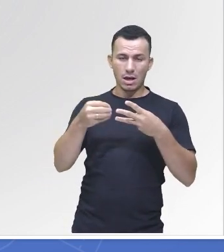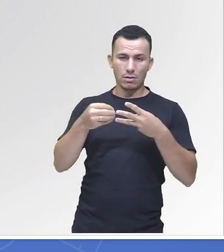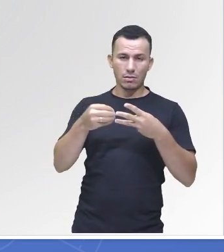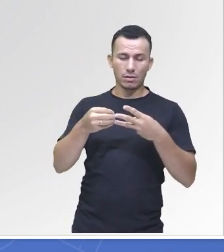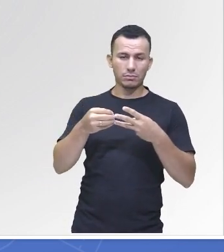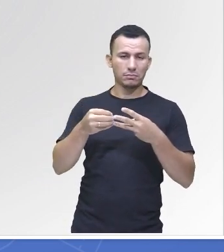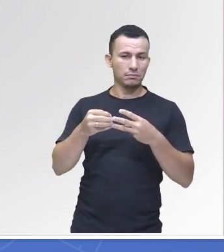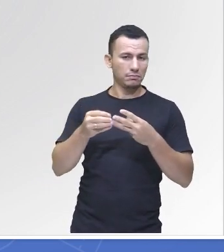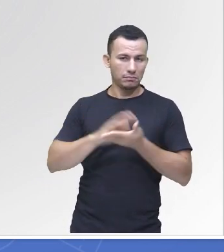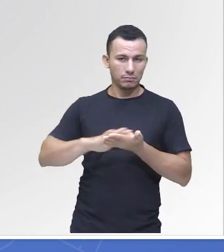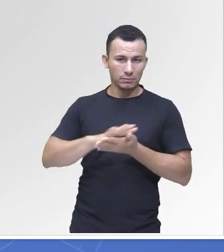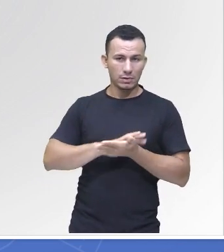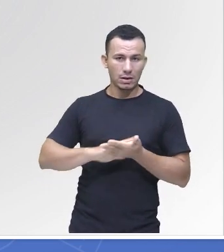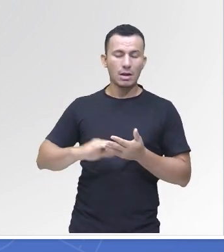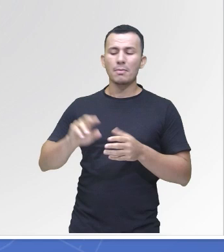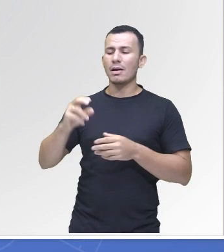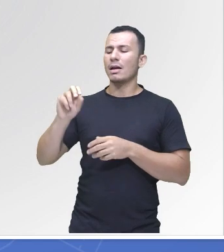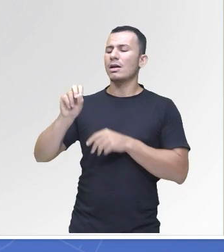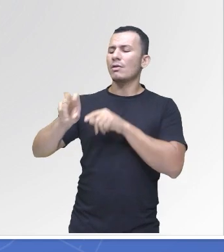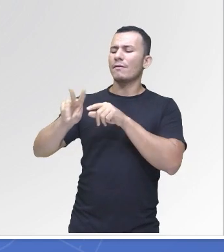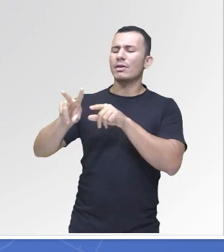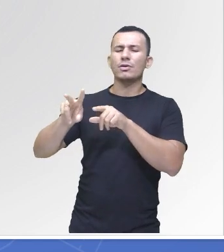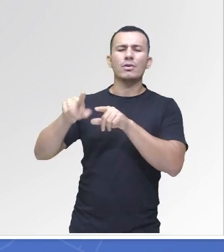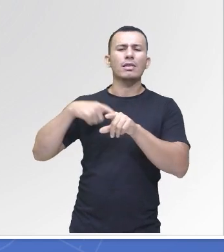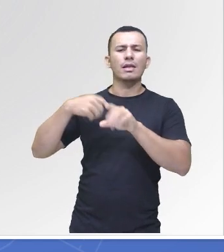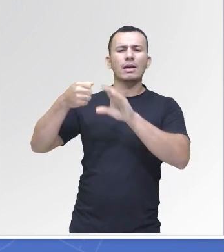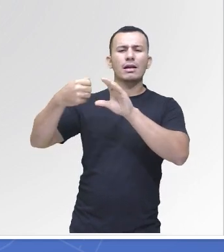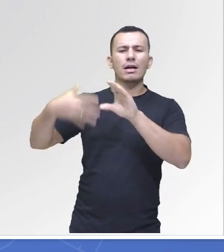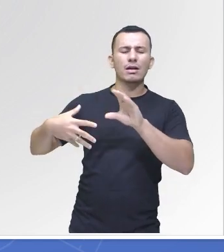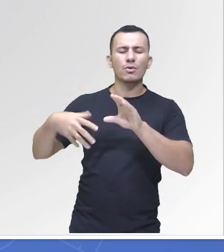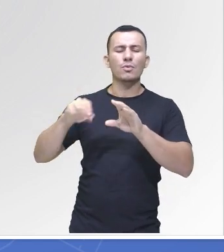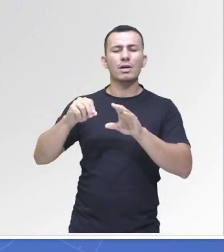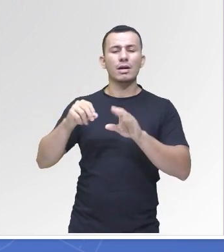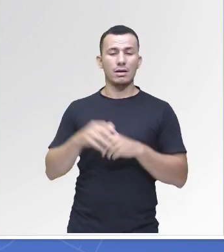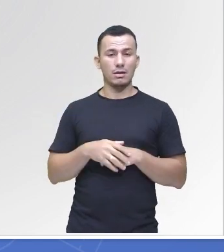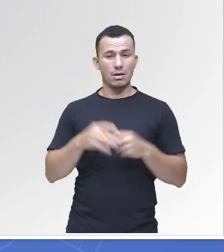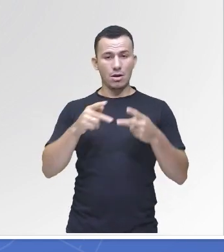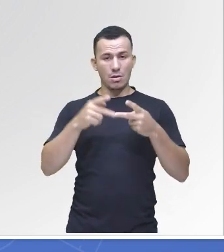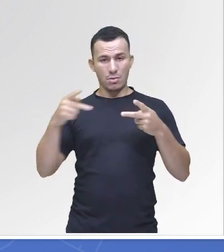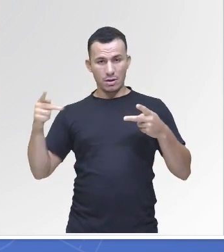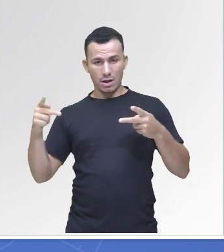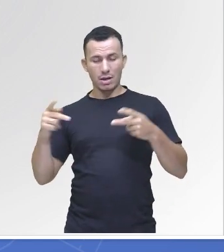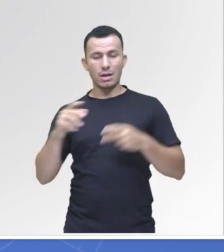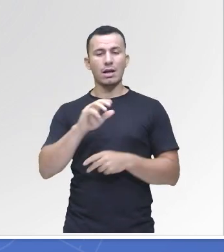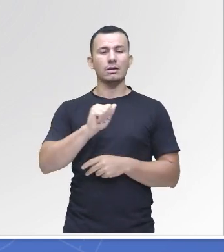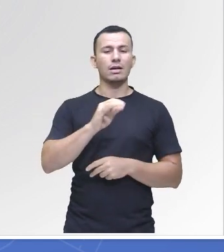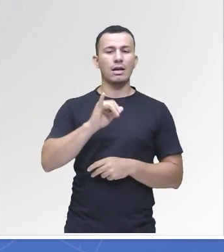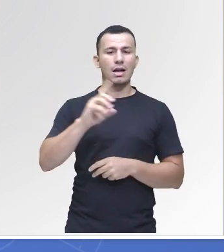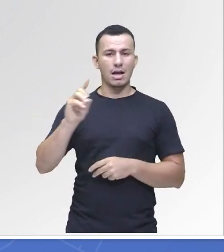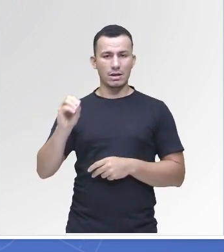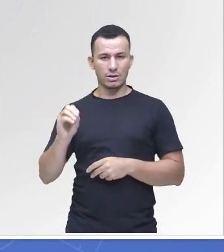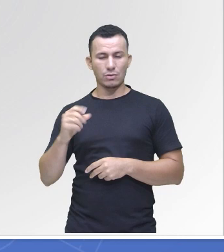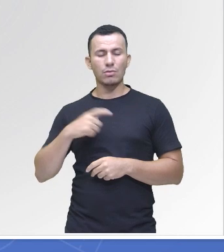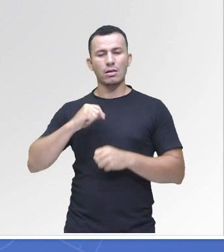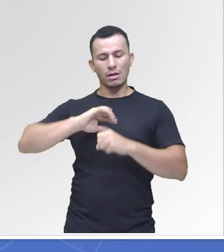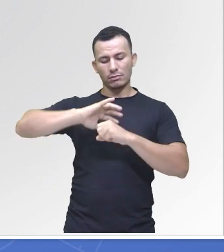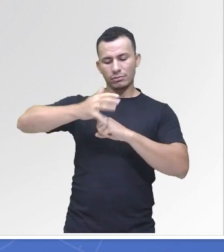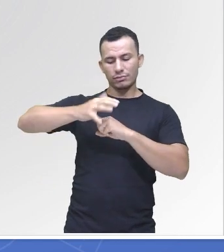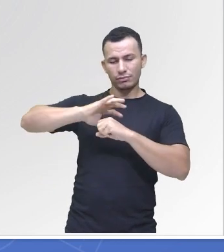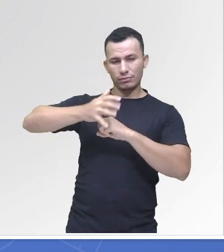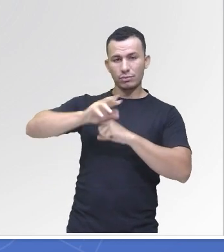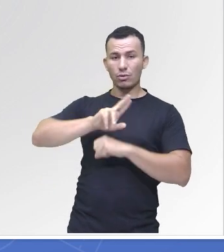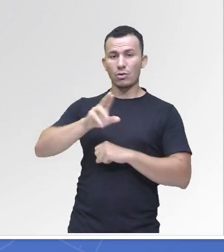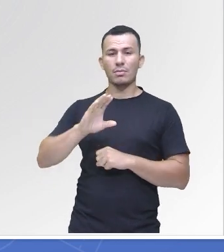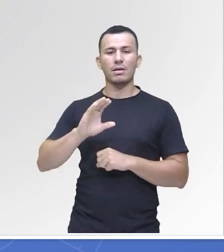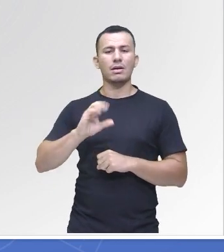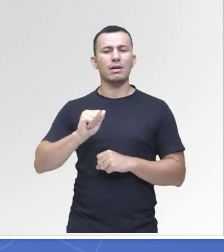acelulares, sendo sua estrutura formada basicamente por proteínas e ácidos nucleicos. A proteína forma um envoltório denominado